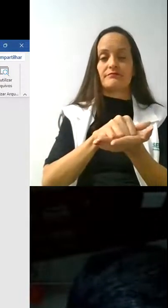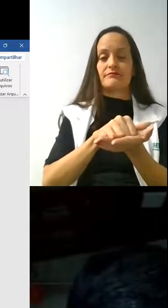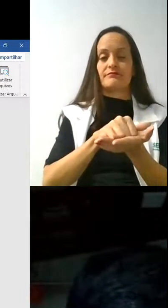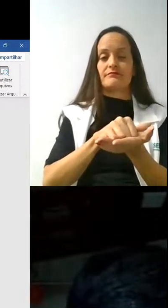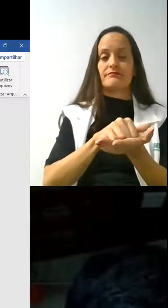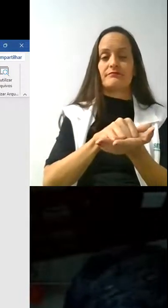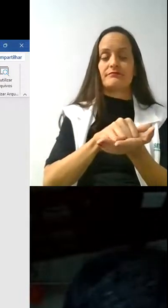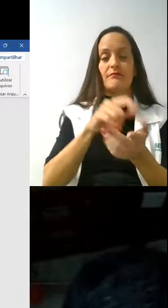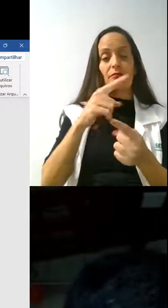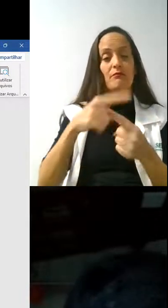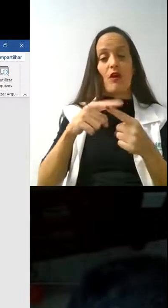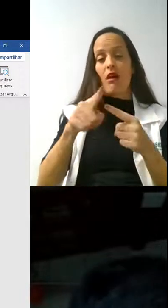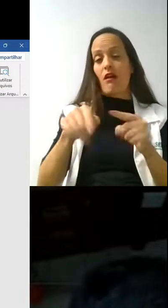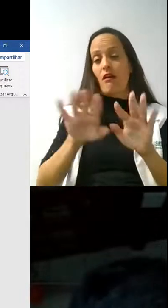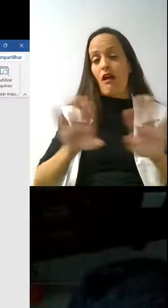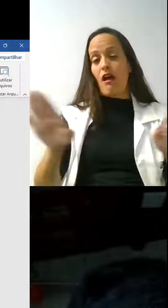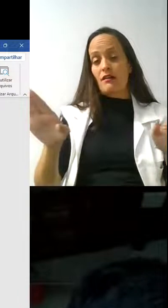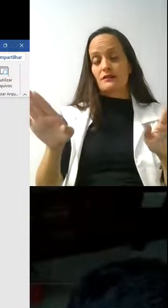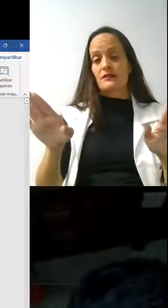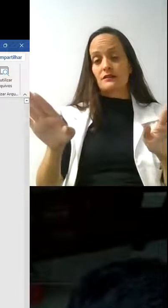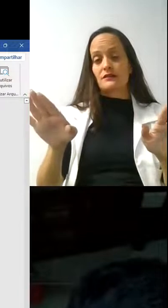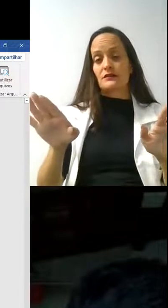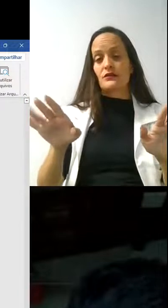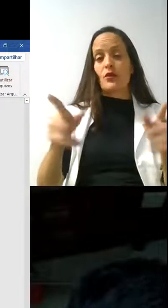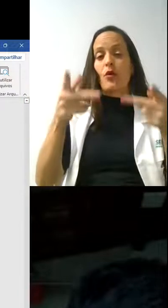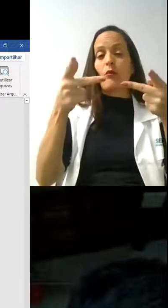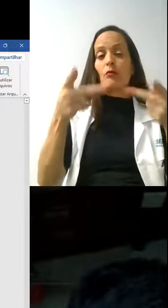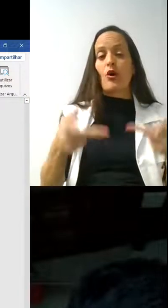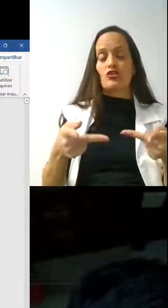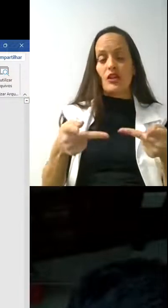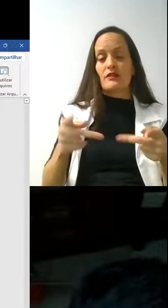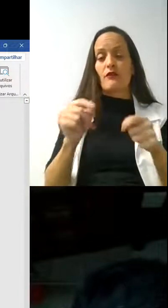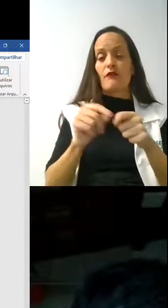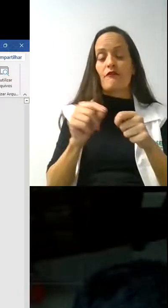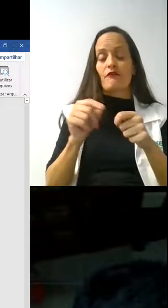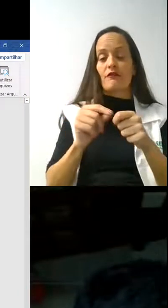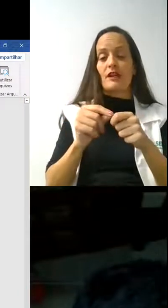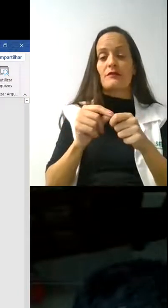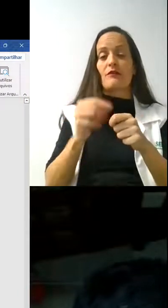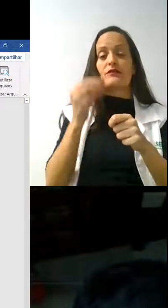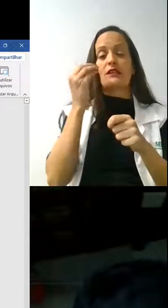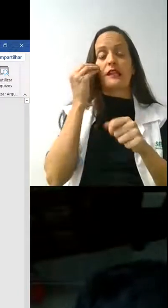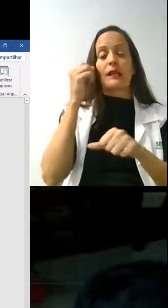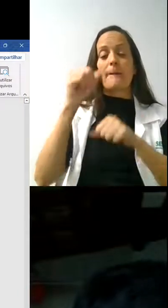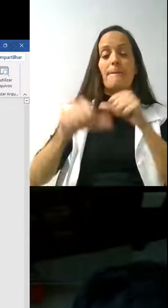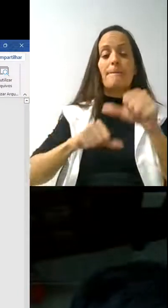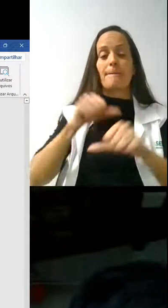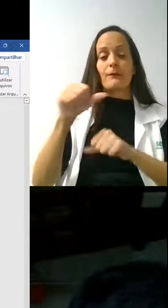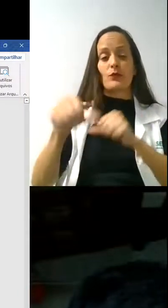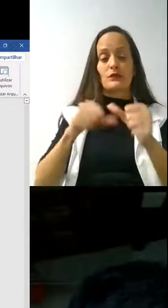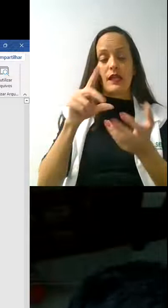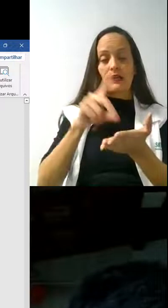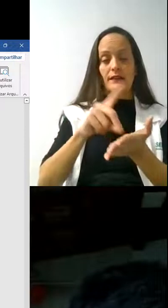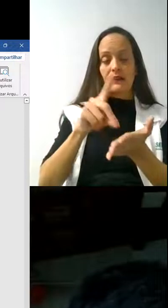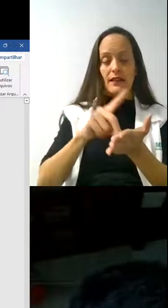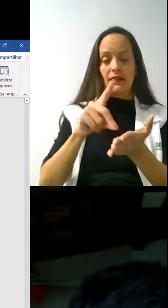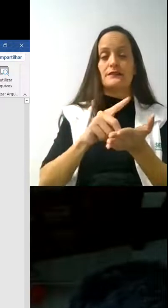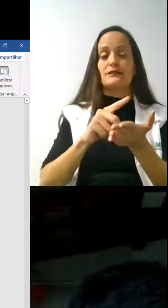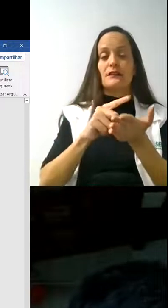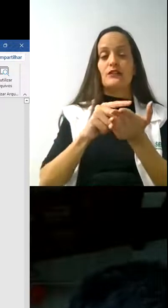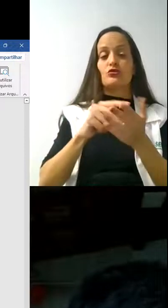a lógica, né? Você faz um projeto justamente para você mudar o que está lá na realidade, né? Então, por isso que a gente